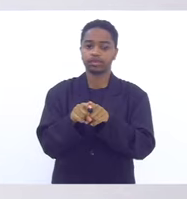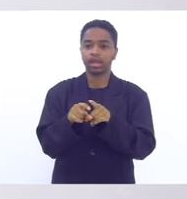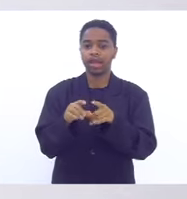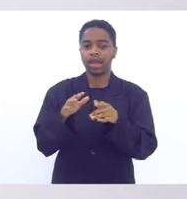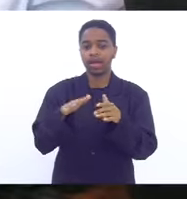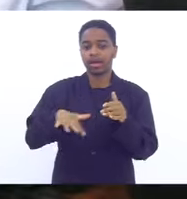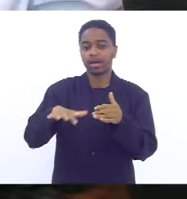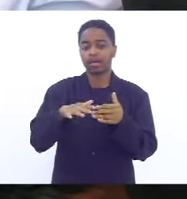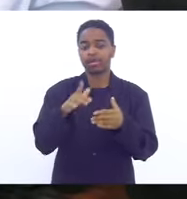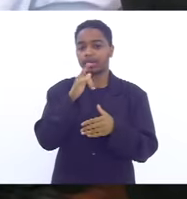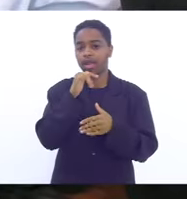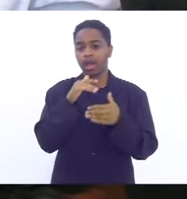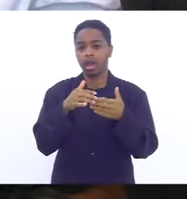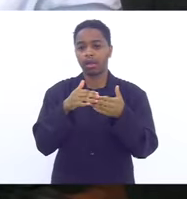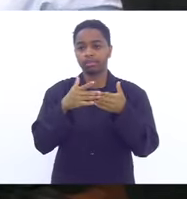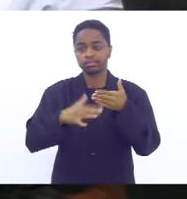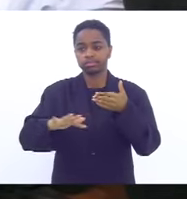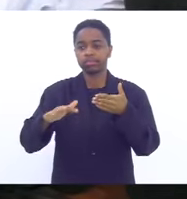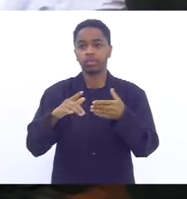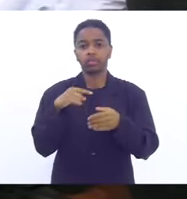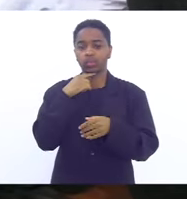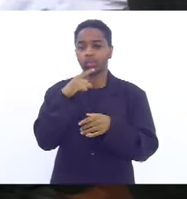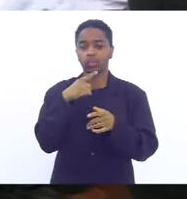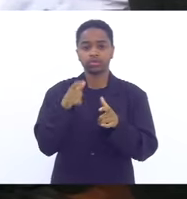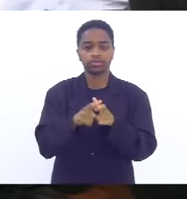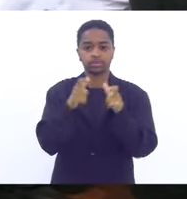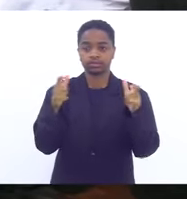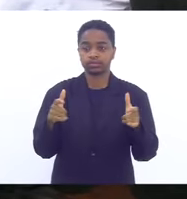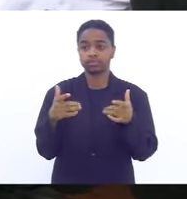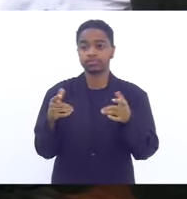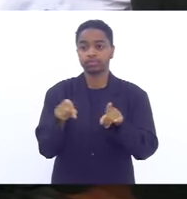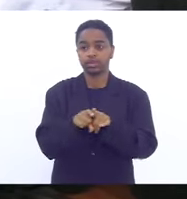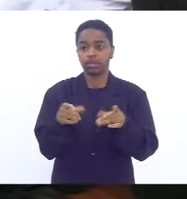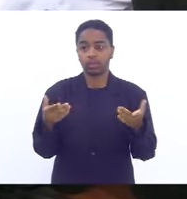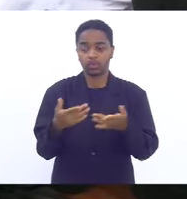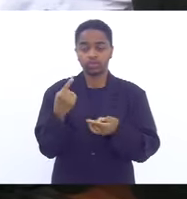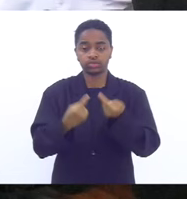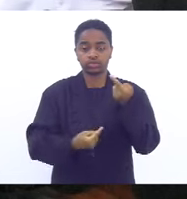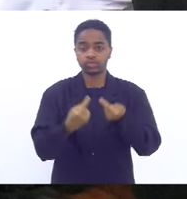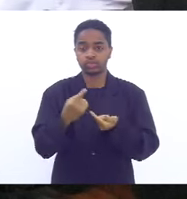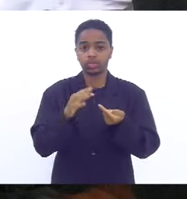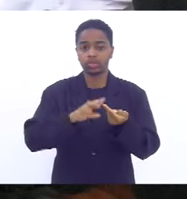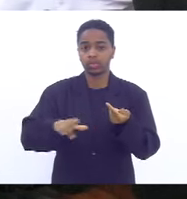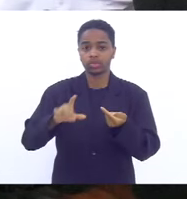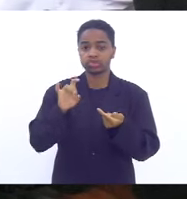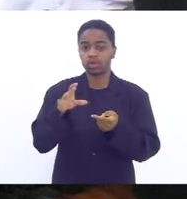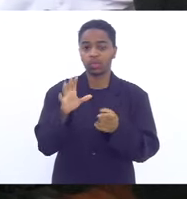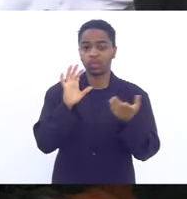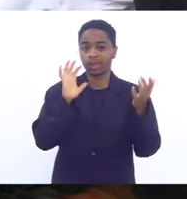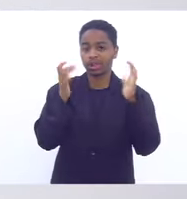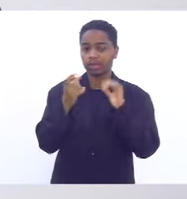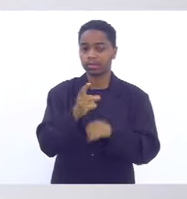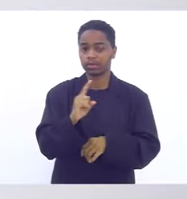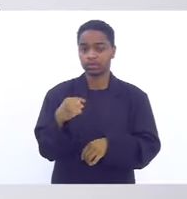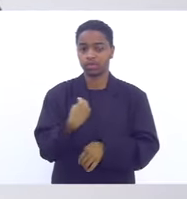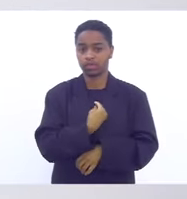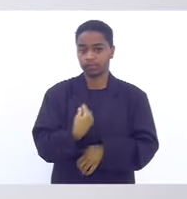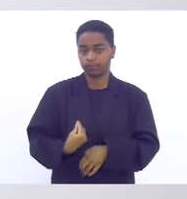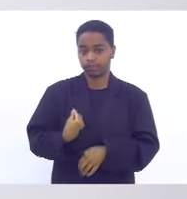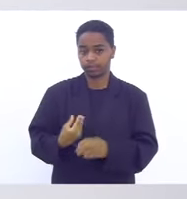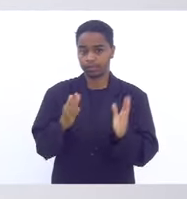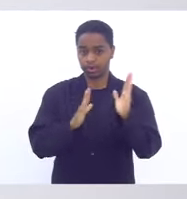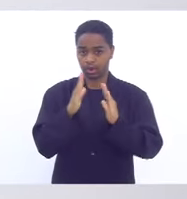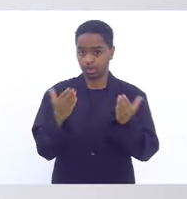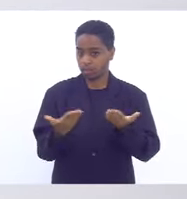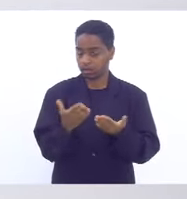todo o país, para fazer com que o Estado do Rio de Janeiro cresça. A discussão aqui hoje não é a condição climática que nós vivemos nesse último período agora.